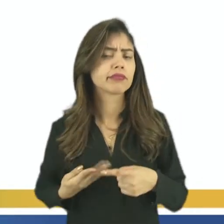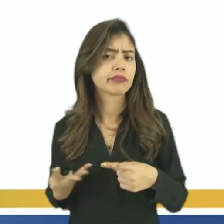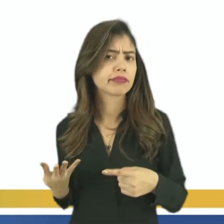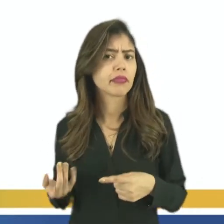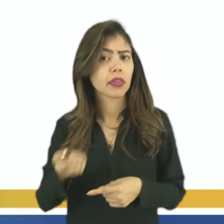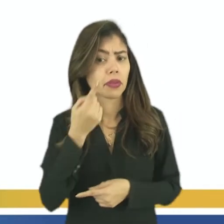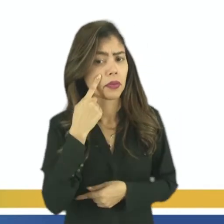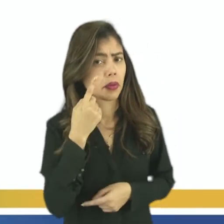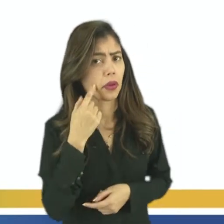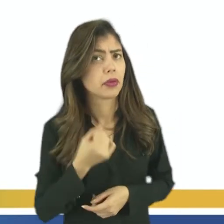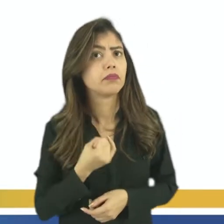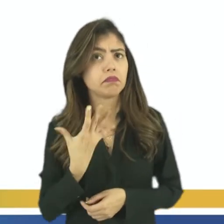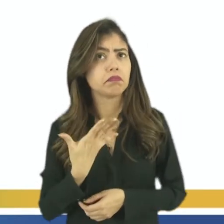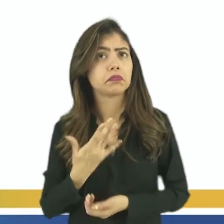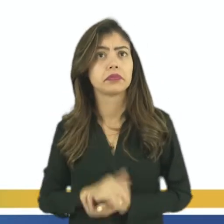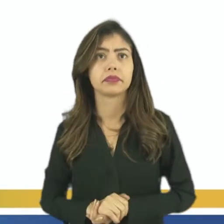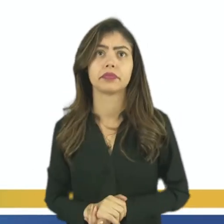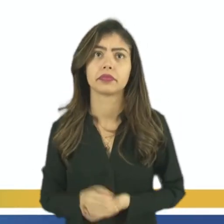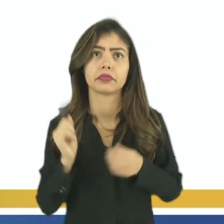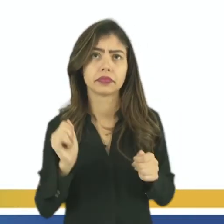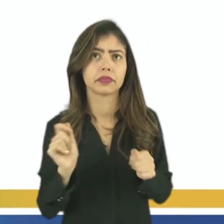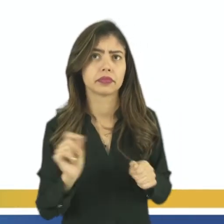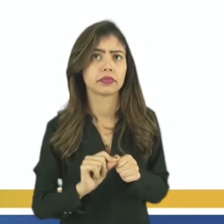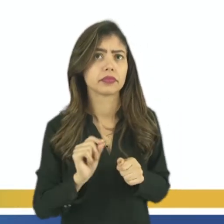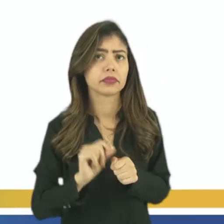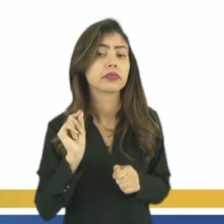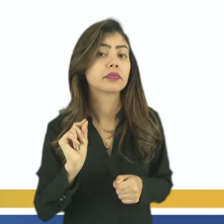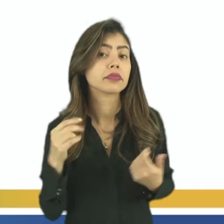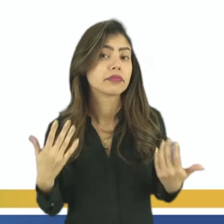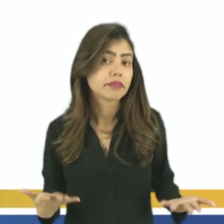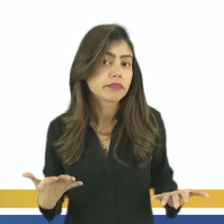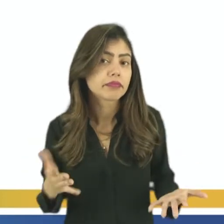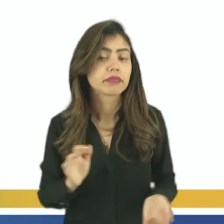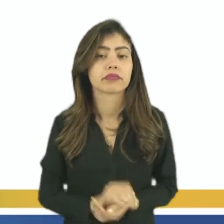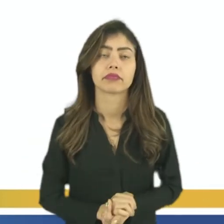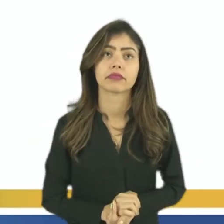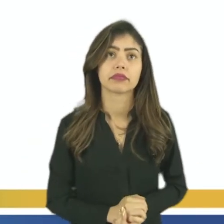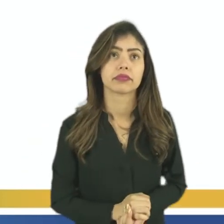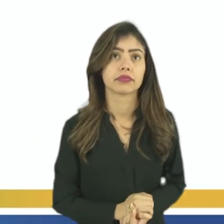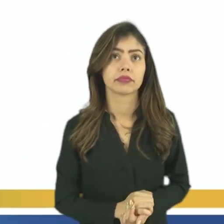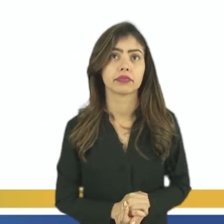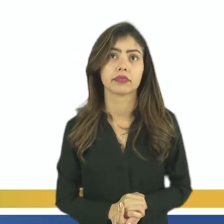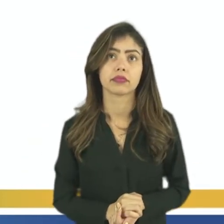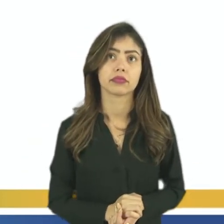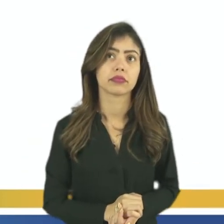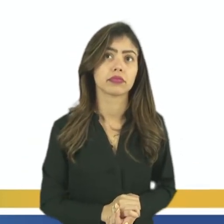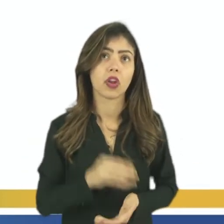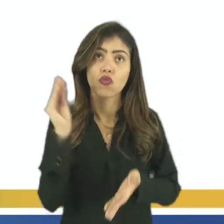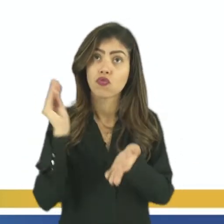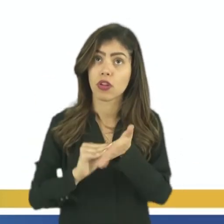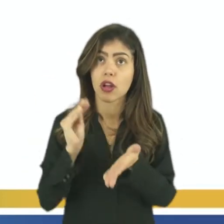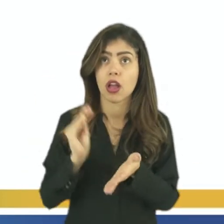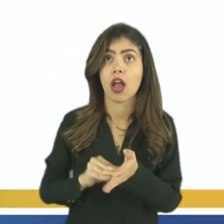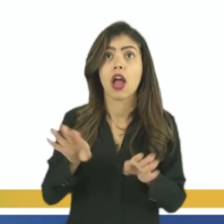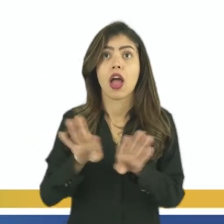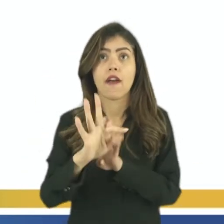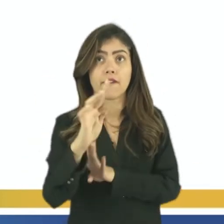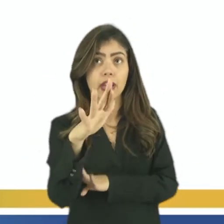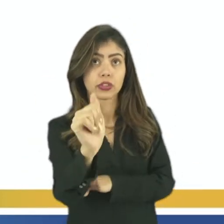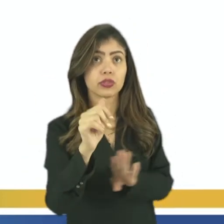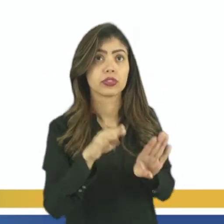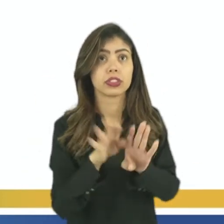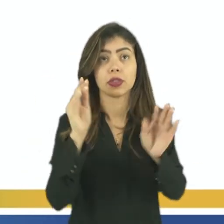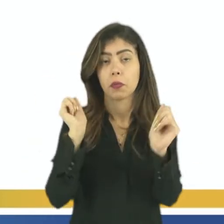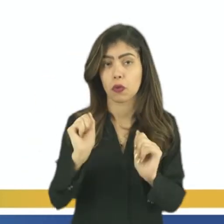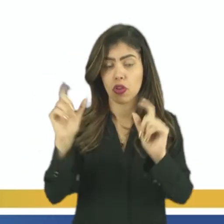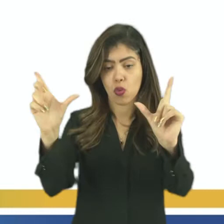olha que interessante a gente podia fazer o seguinte a gente poderia usar o fato de que sempre podemos